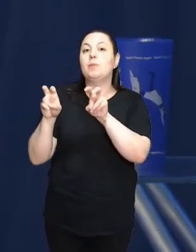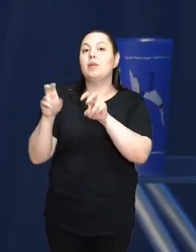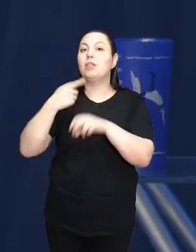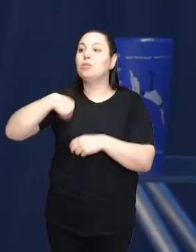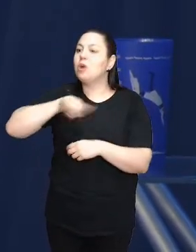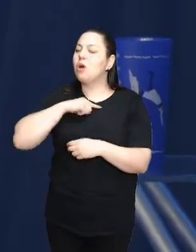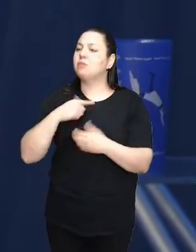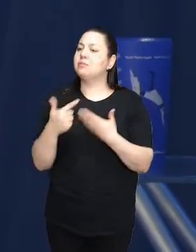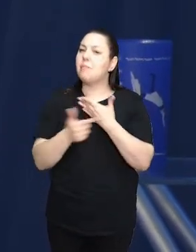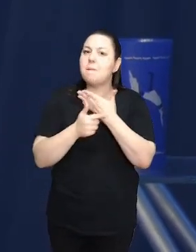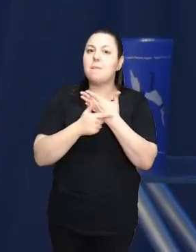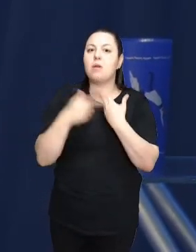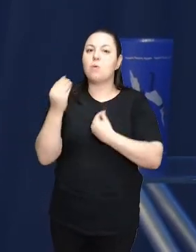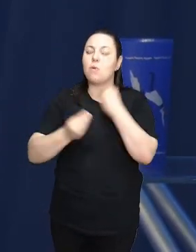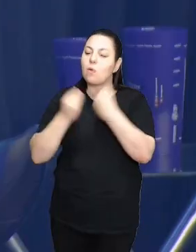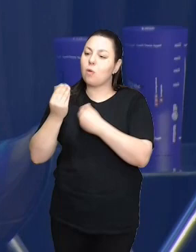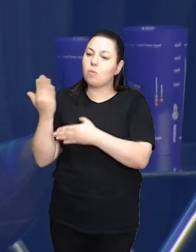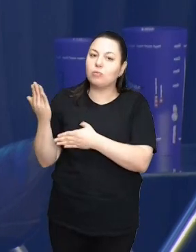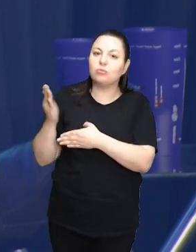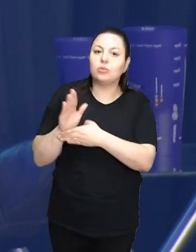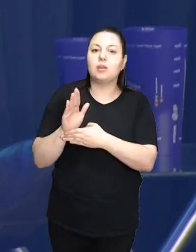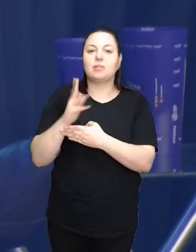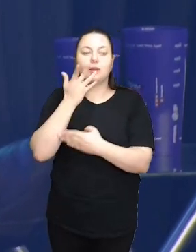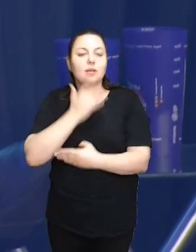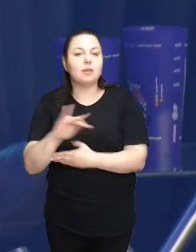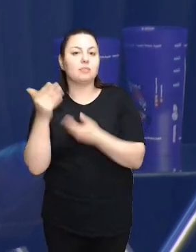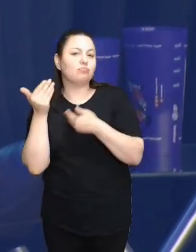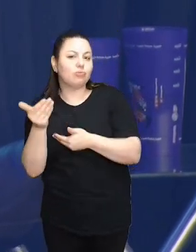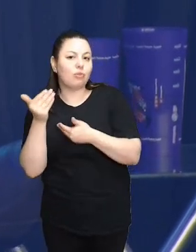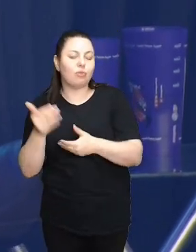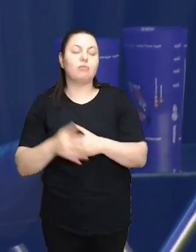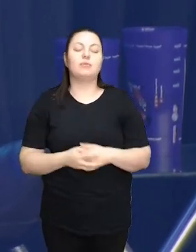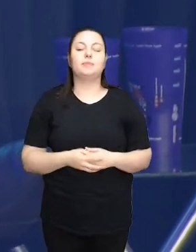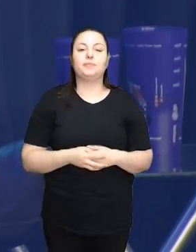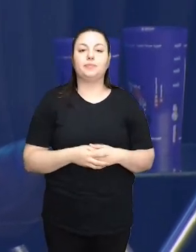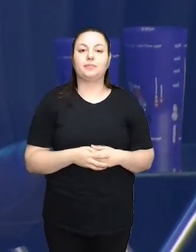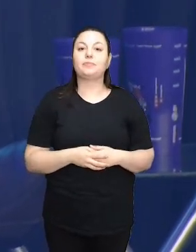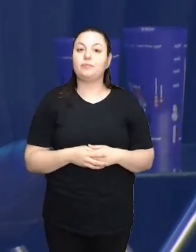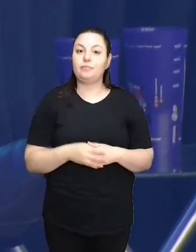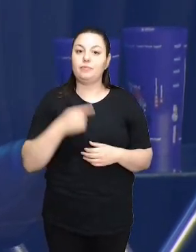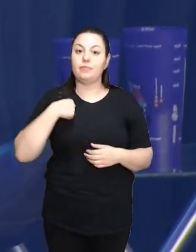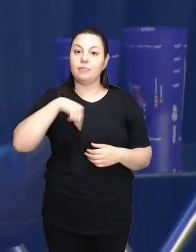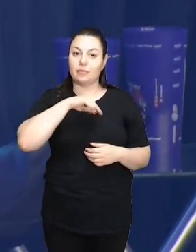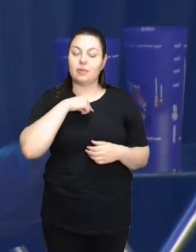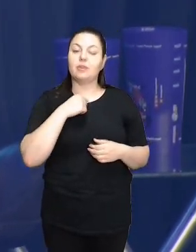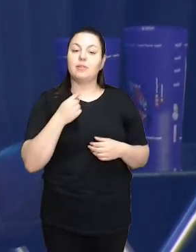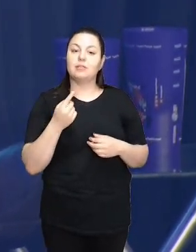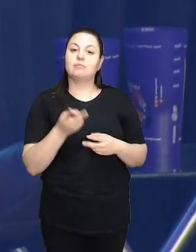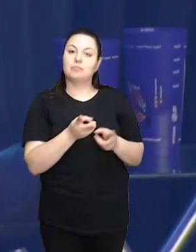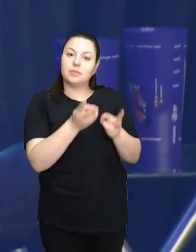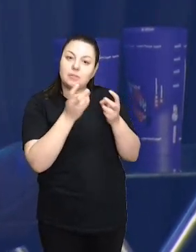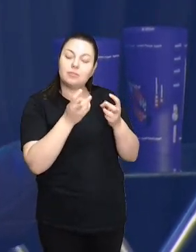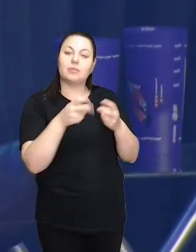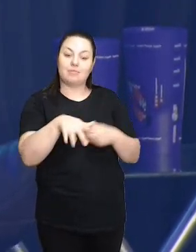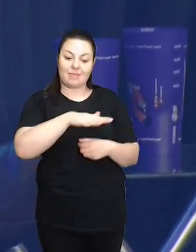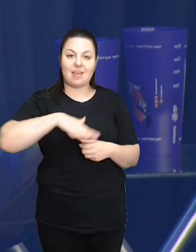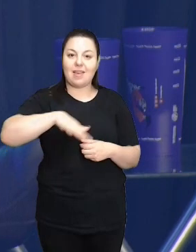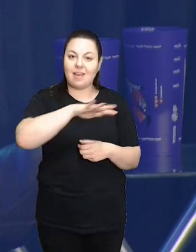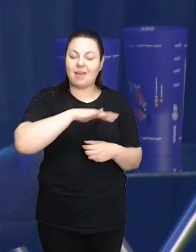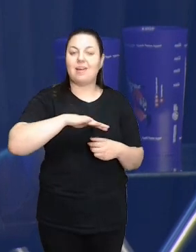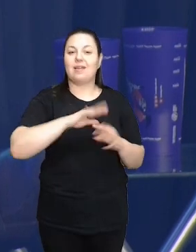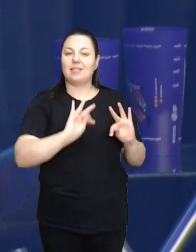com as crianças. Nós temos percebido, né, Carol, que esse ambiente de tecnologia, como eu disse, ele é muito